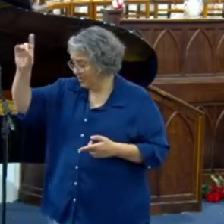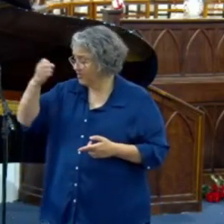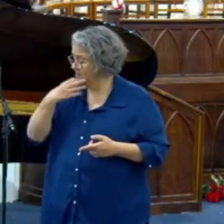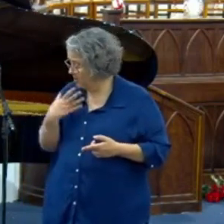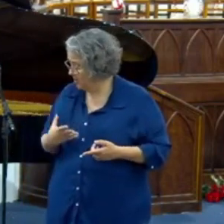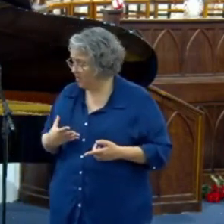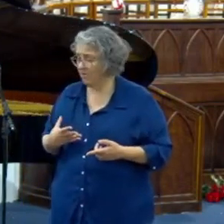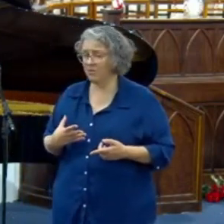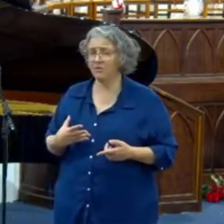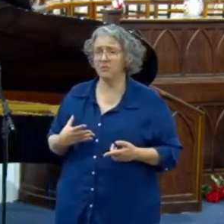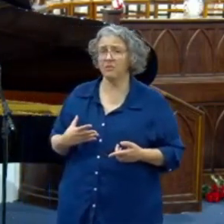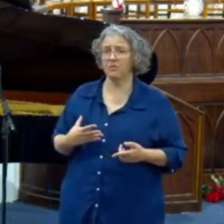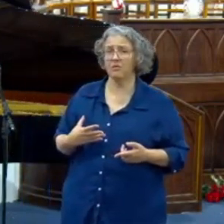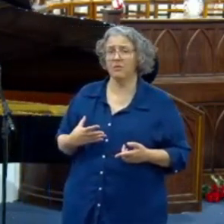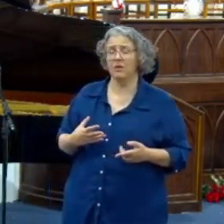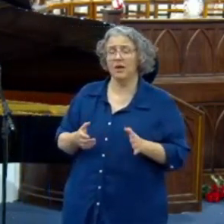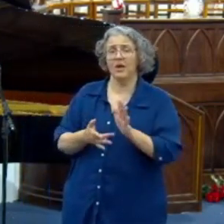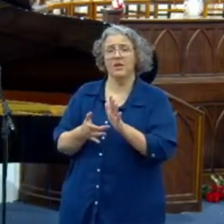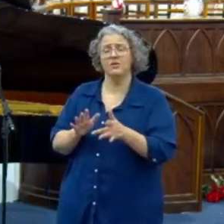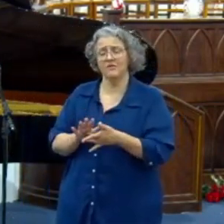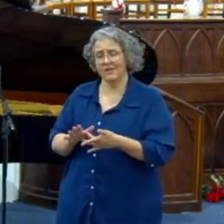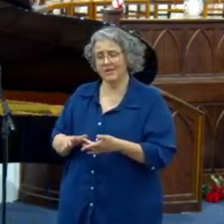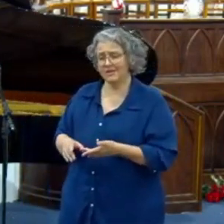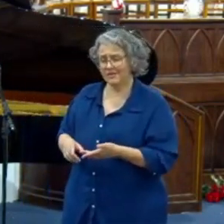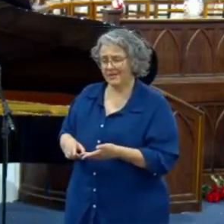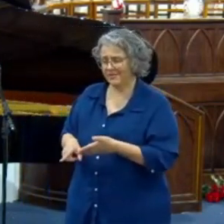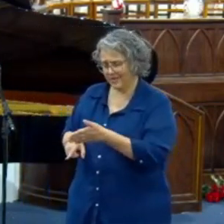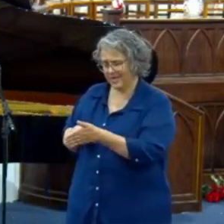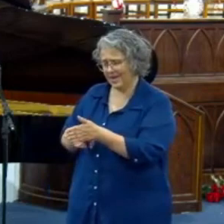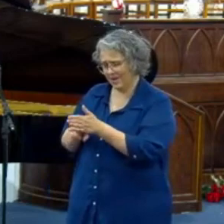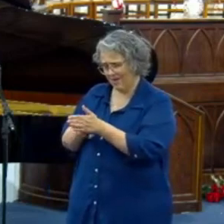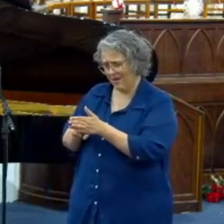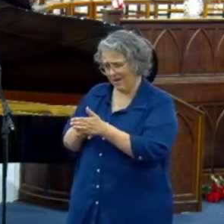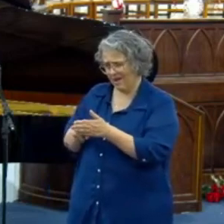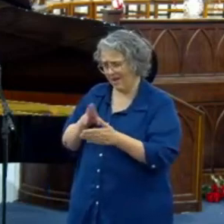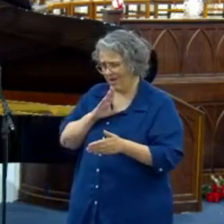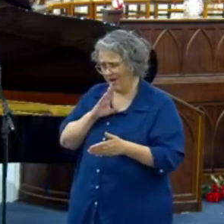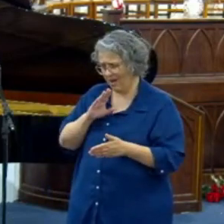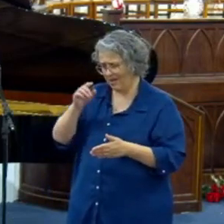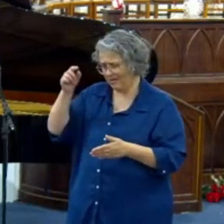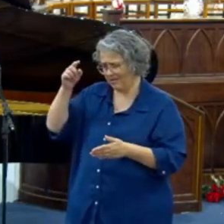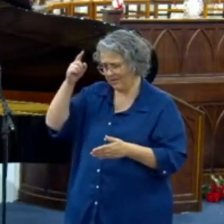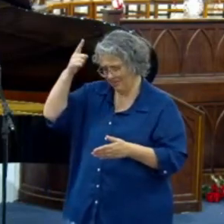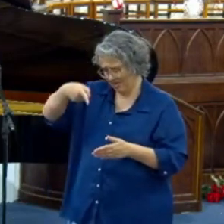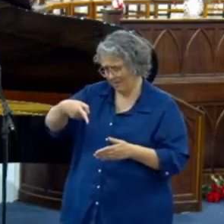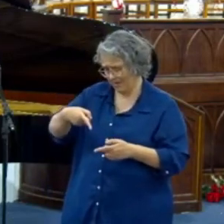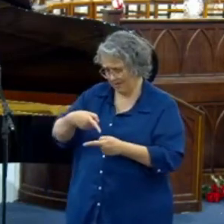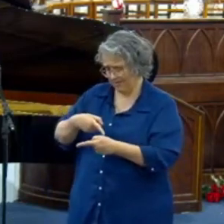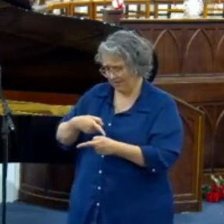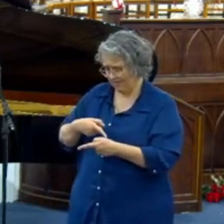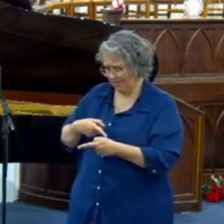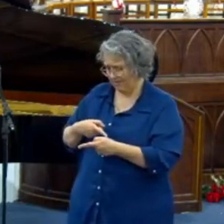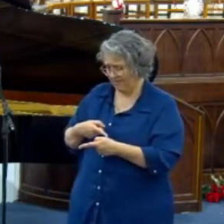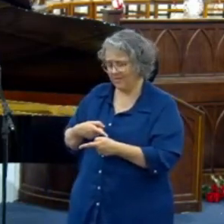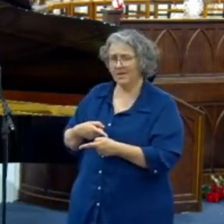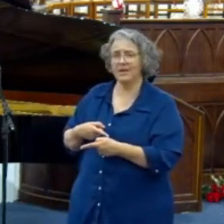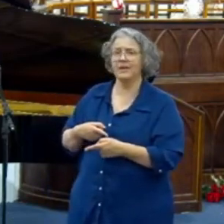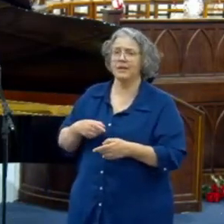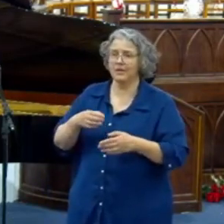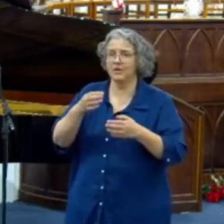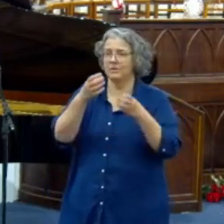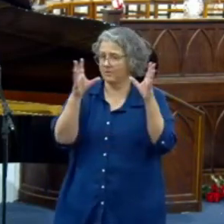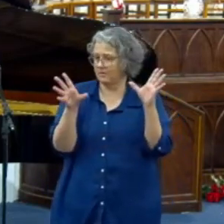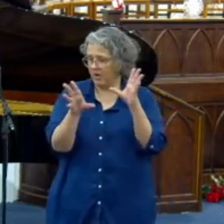que é Deus? Aí Jesus fala: você conhece os mandamentos. Quando Jesus fala de todos esses mandamentos,